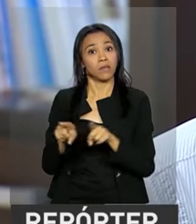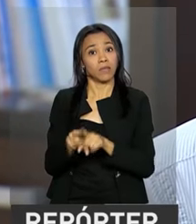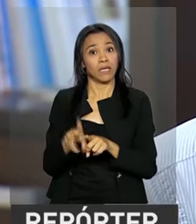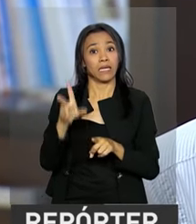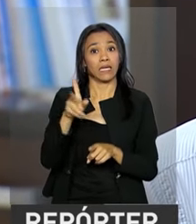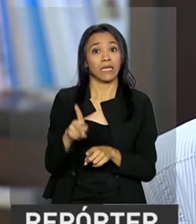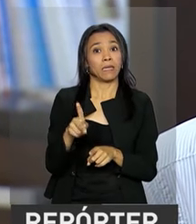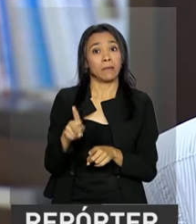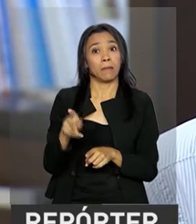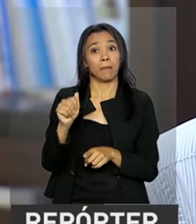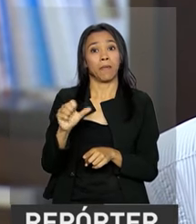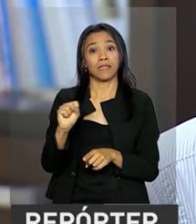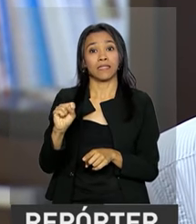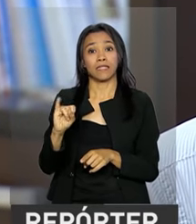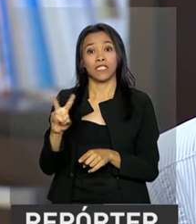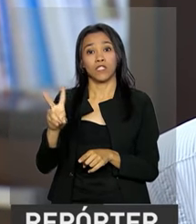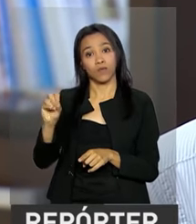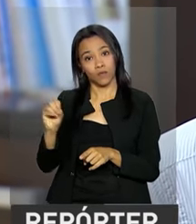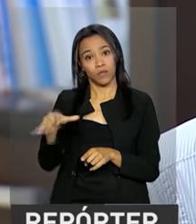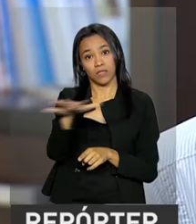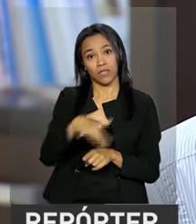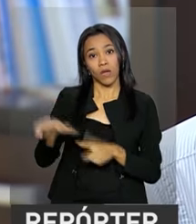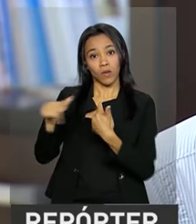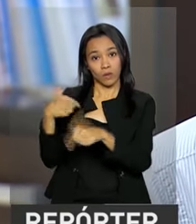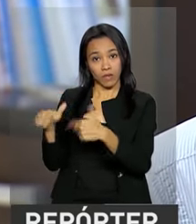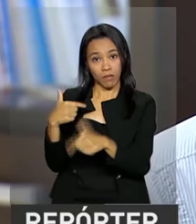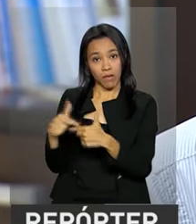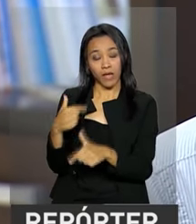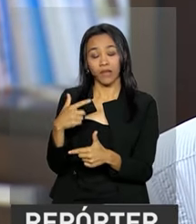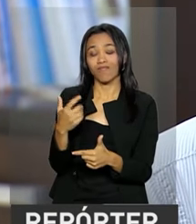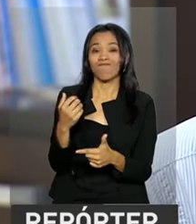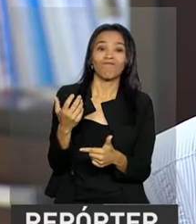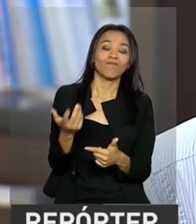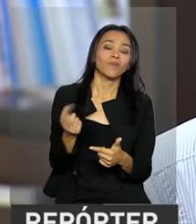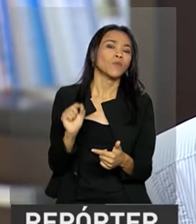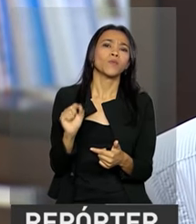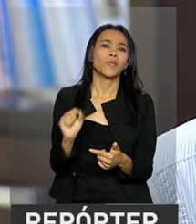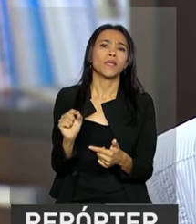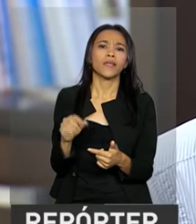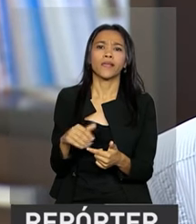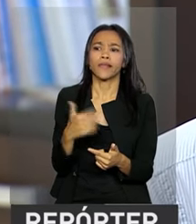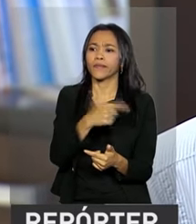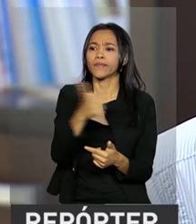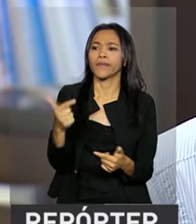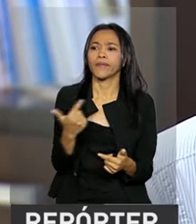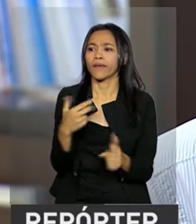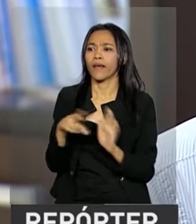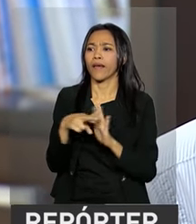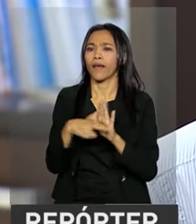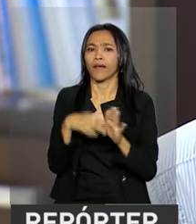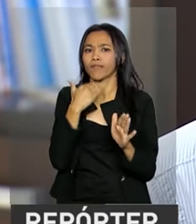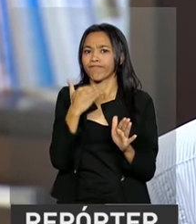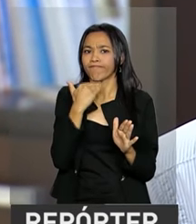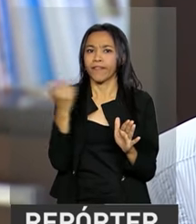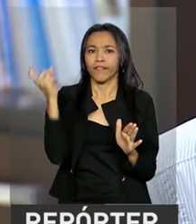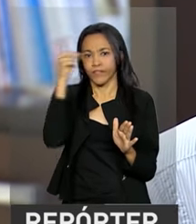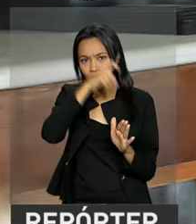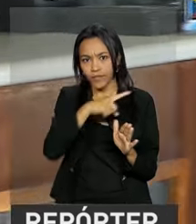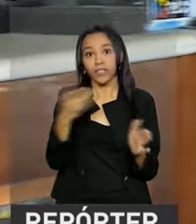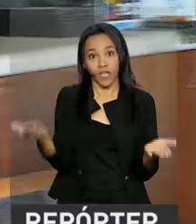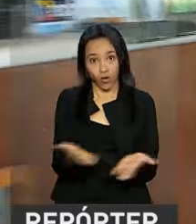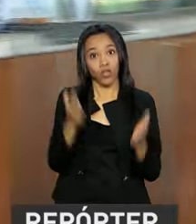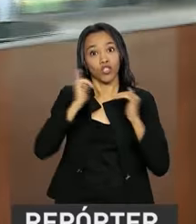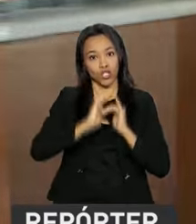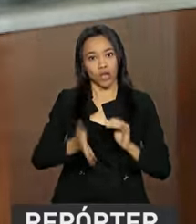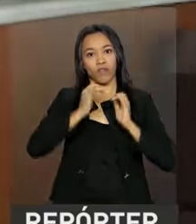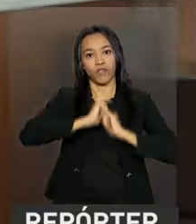possíveis passivos trabalhistas decorrente da não existência de regras estabelecidas como essa agora que acabou de sair.